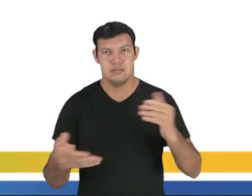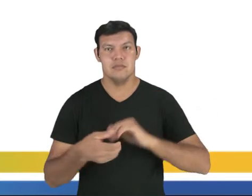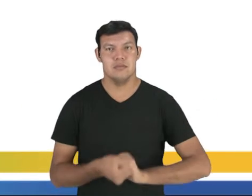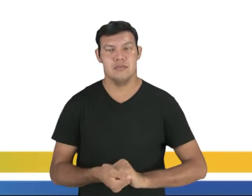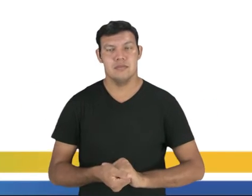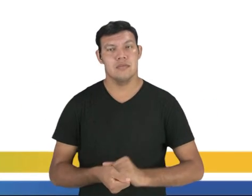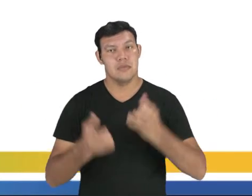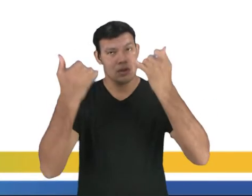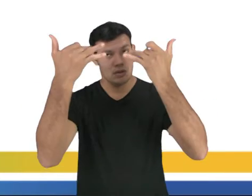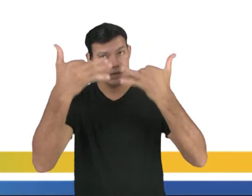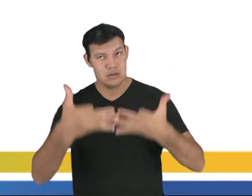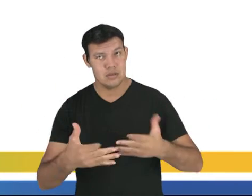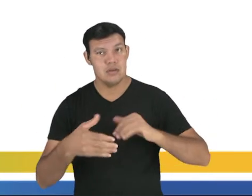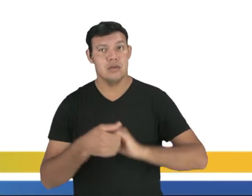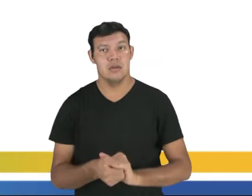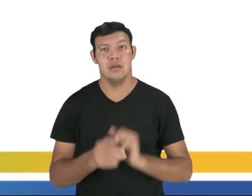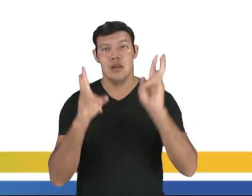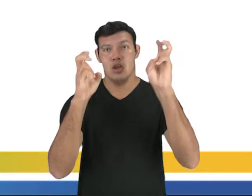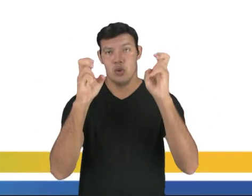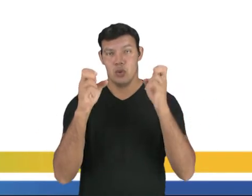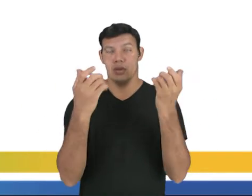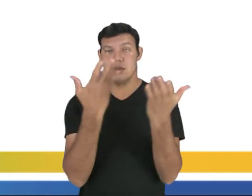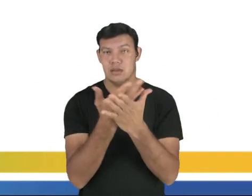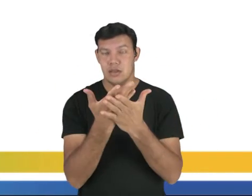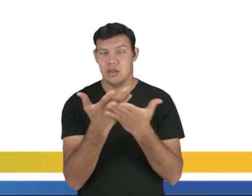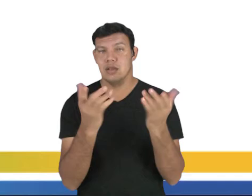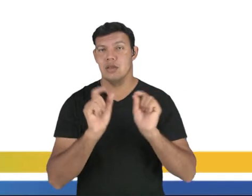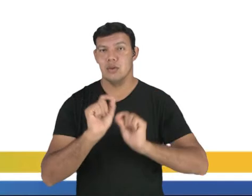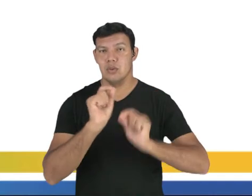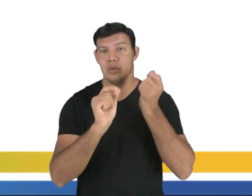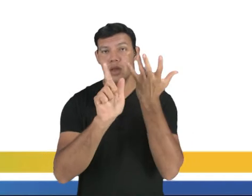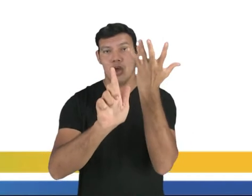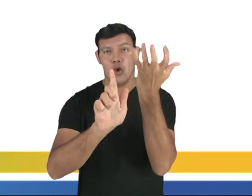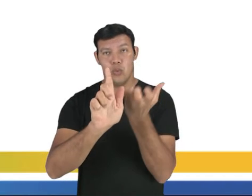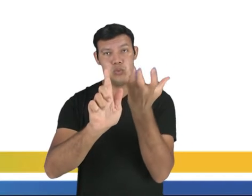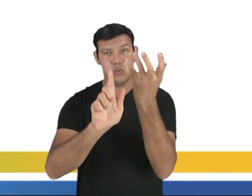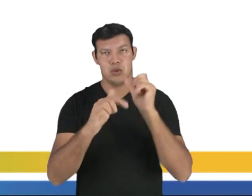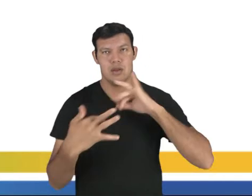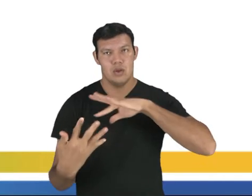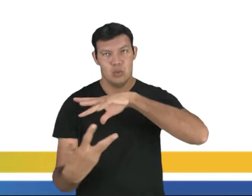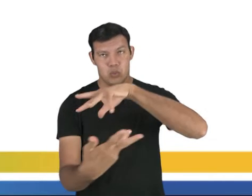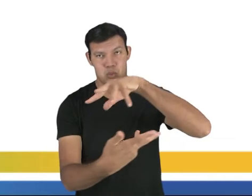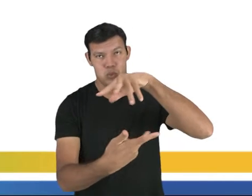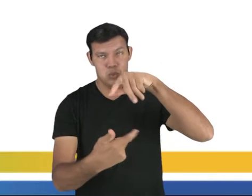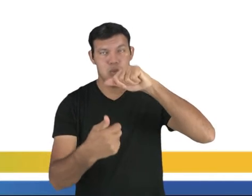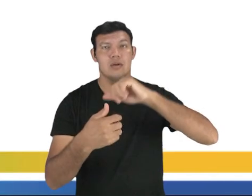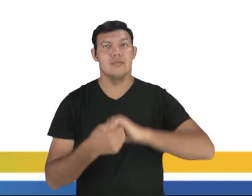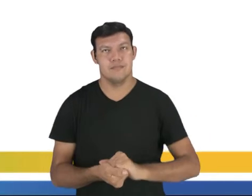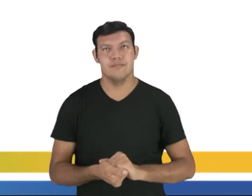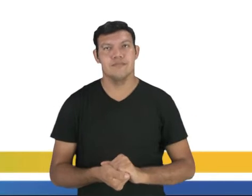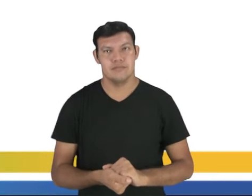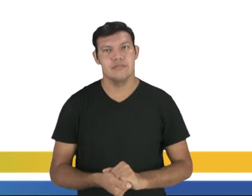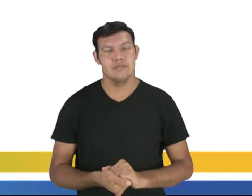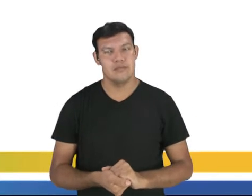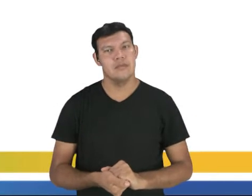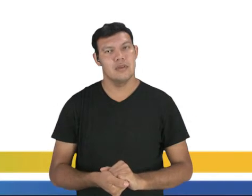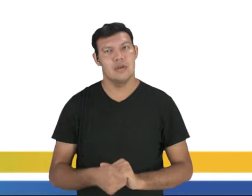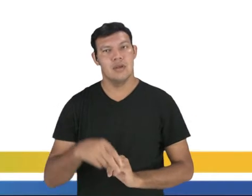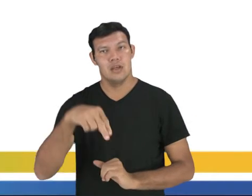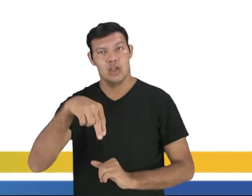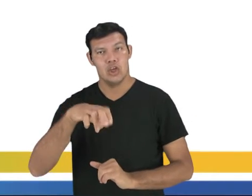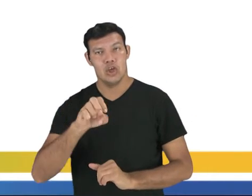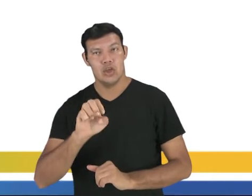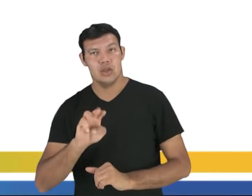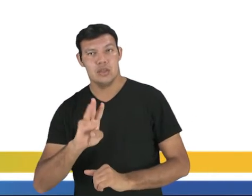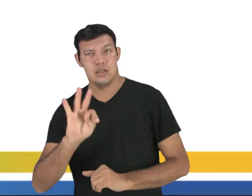para o tema dessa aula, né? Que é gravitação universal, como eu falei para vocês, veio desse rapaz aí, que é o Isaac